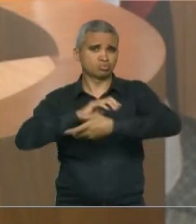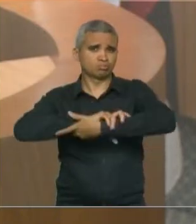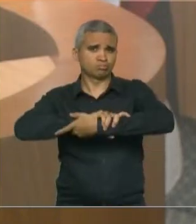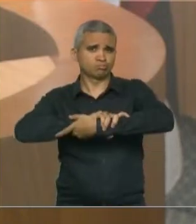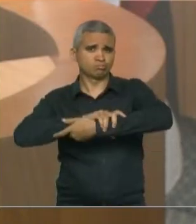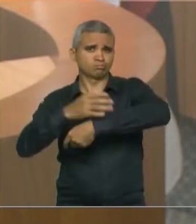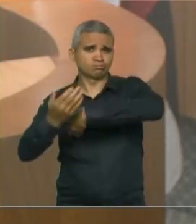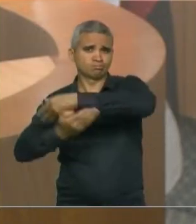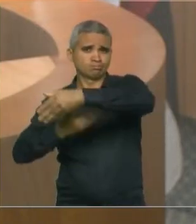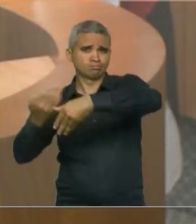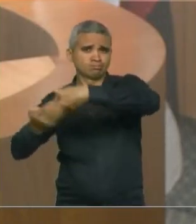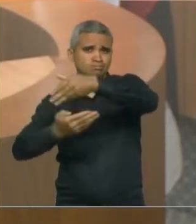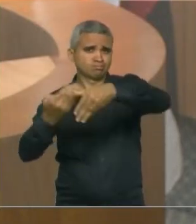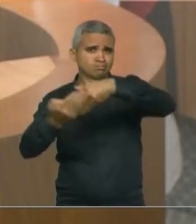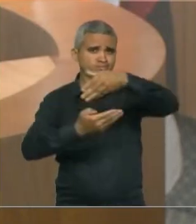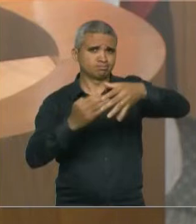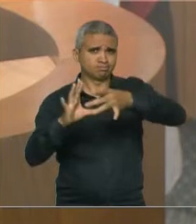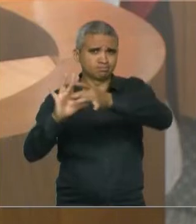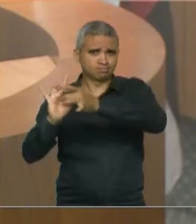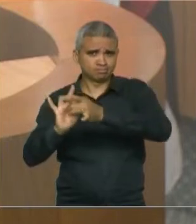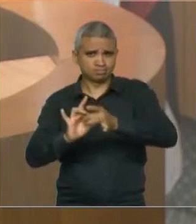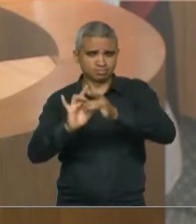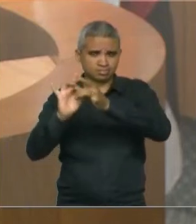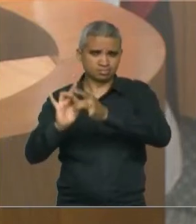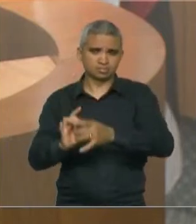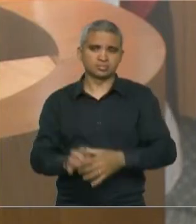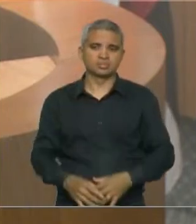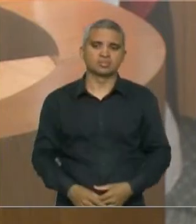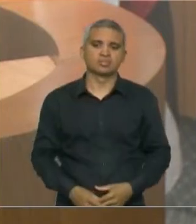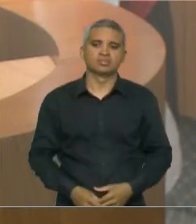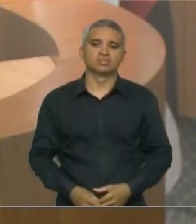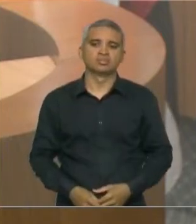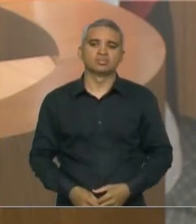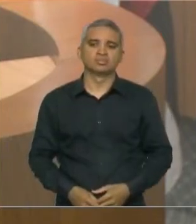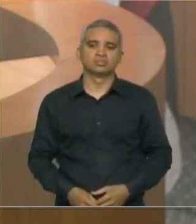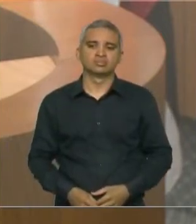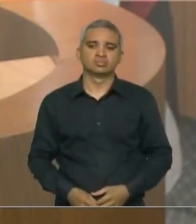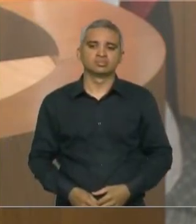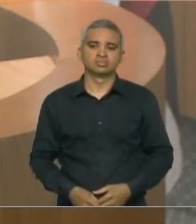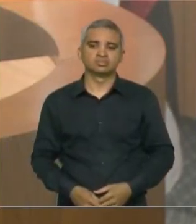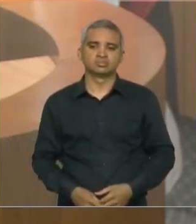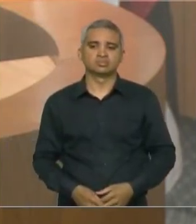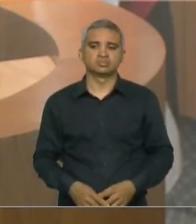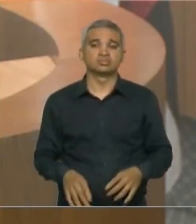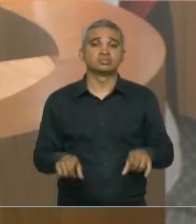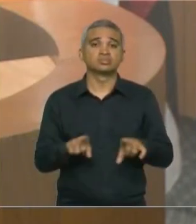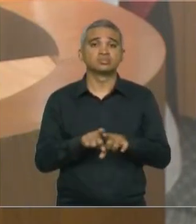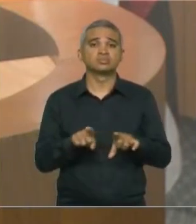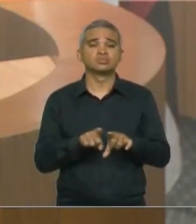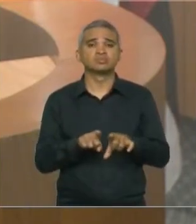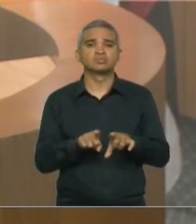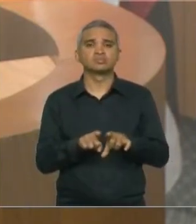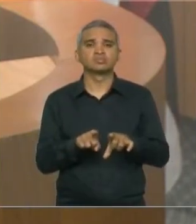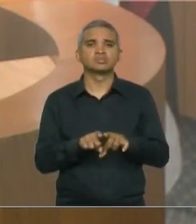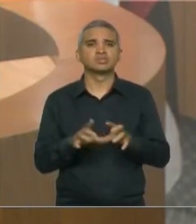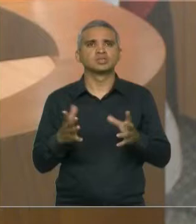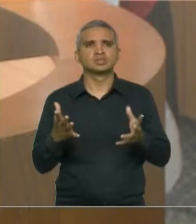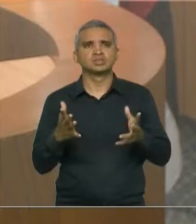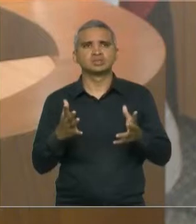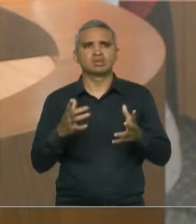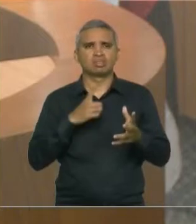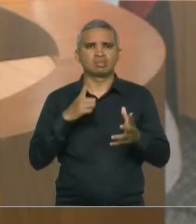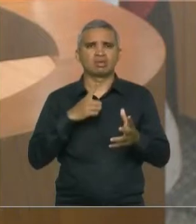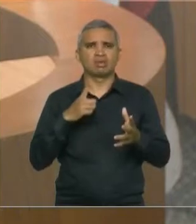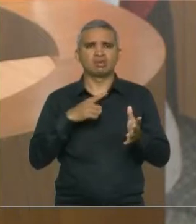previsão no planejamento de que atingiria as várias regiões dos Estados em 20 anos, se não me engano,